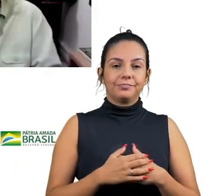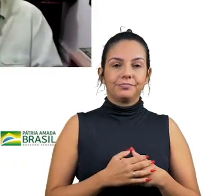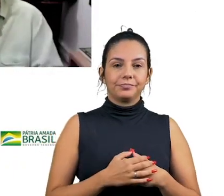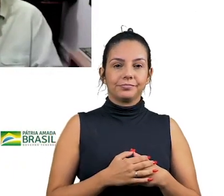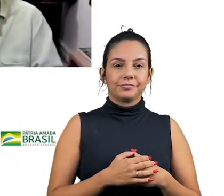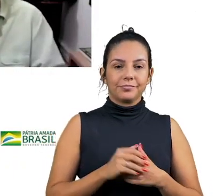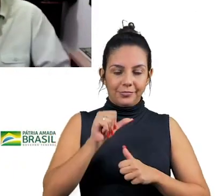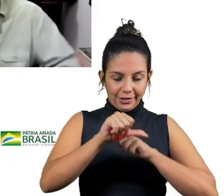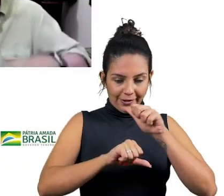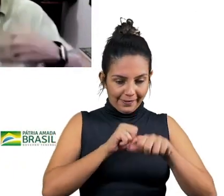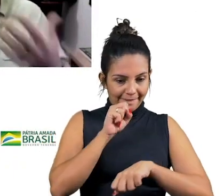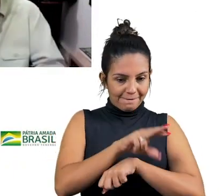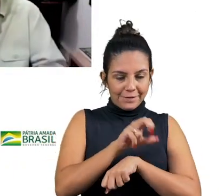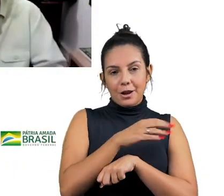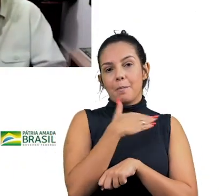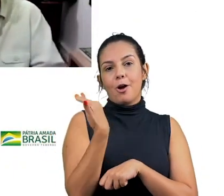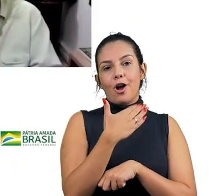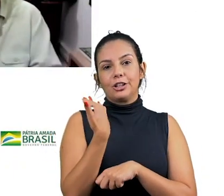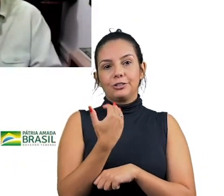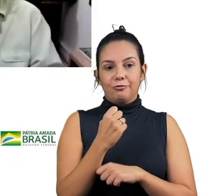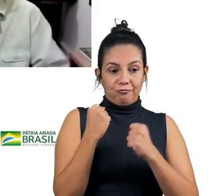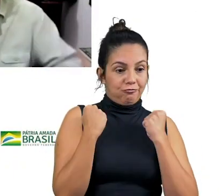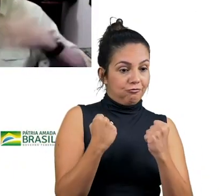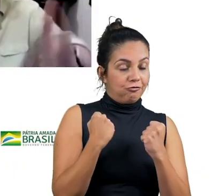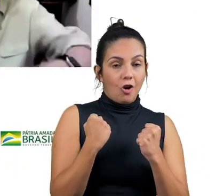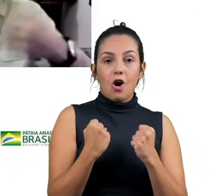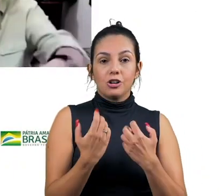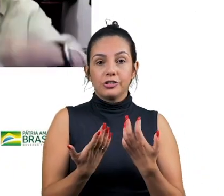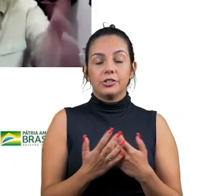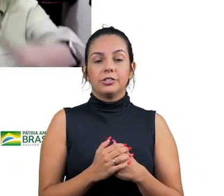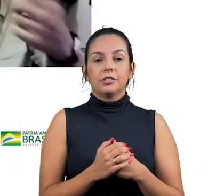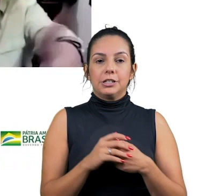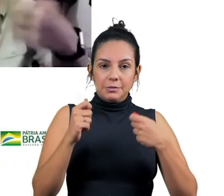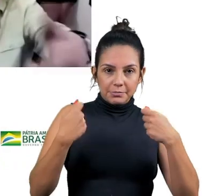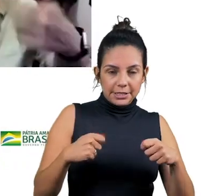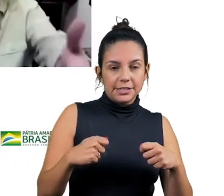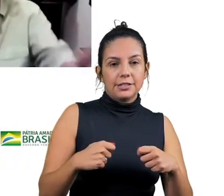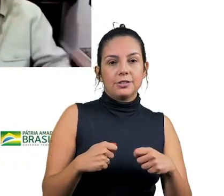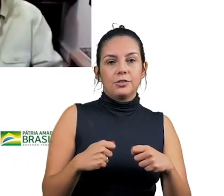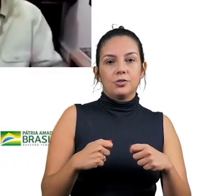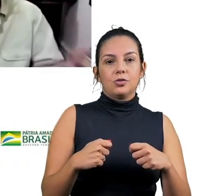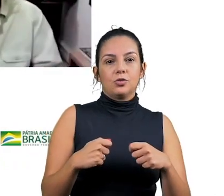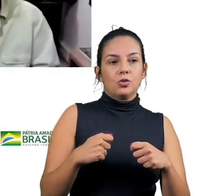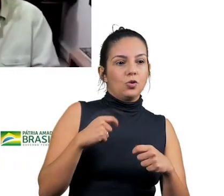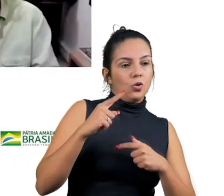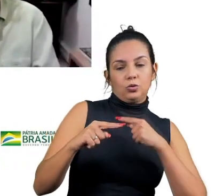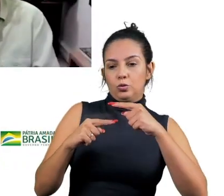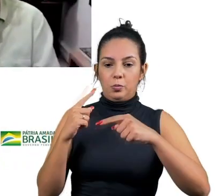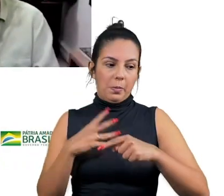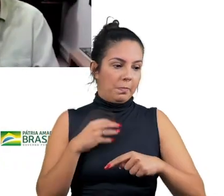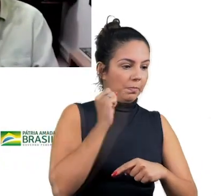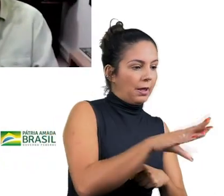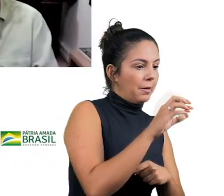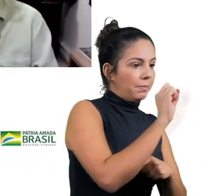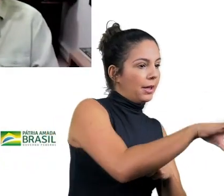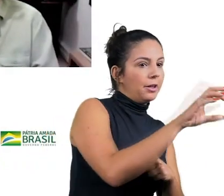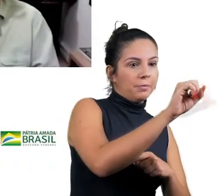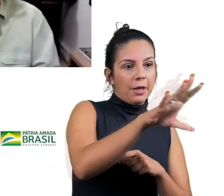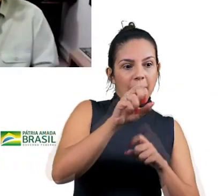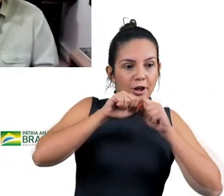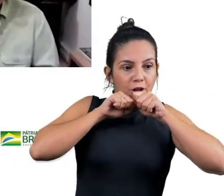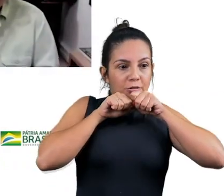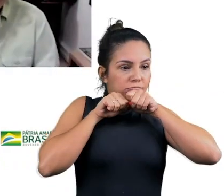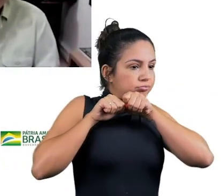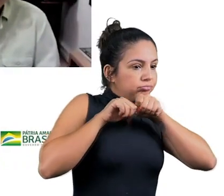ele se transforma num vírus fatal, agressivo para burro, que precisa de um para o outro, de um para o outro, de um para o outro para poder